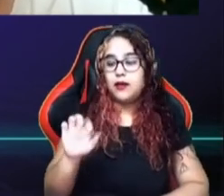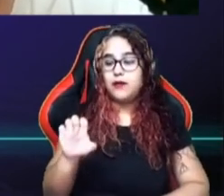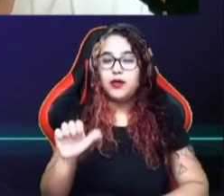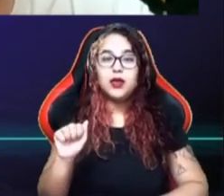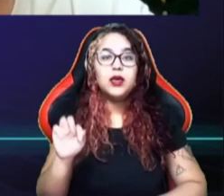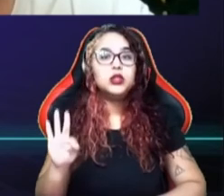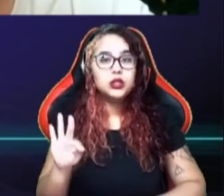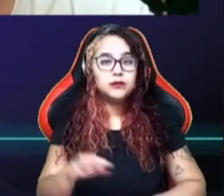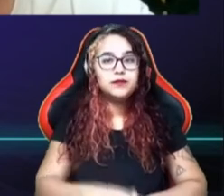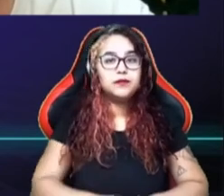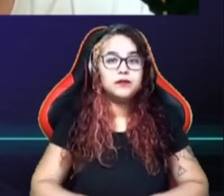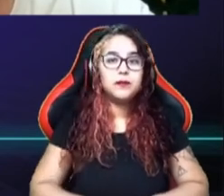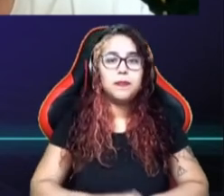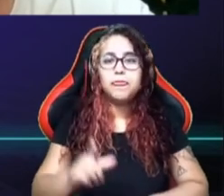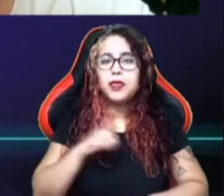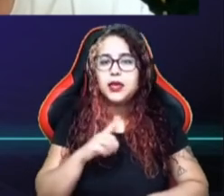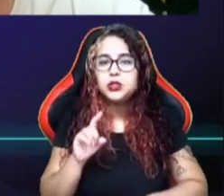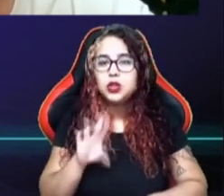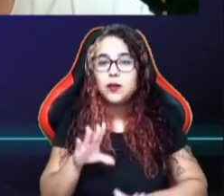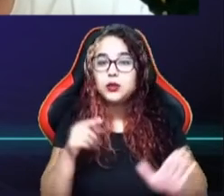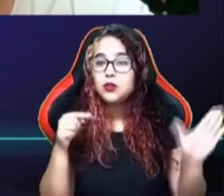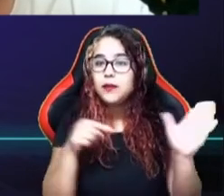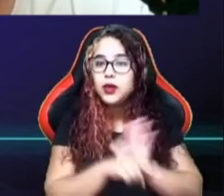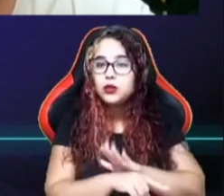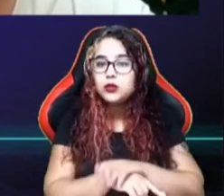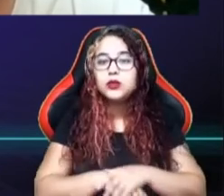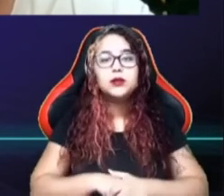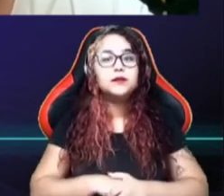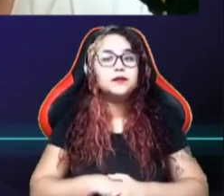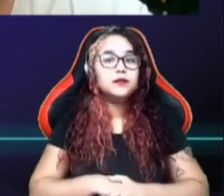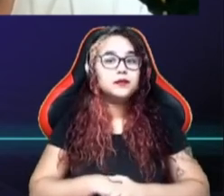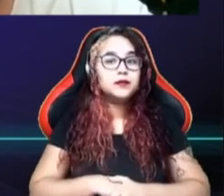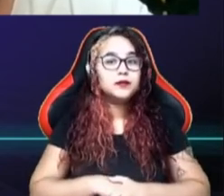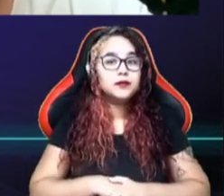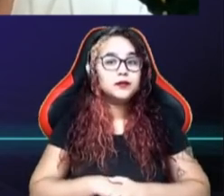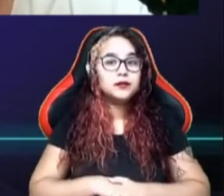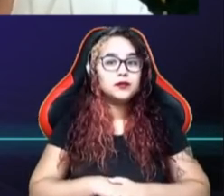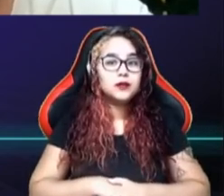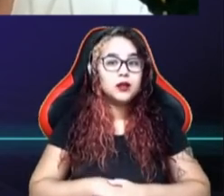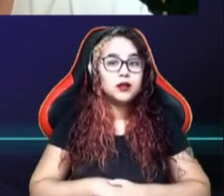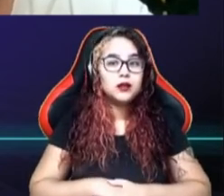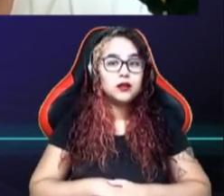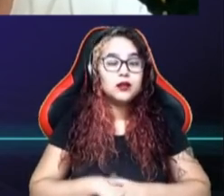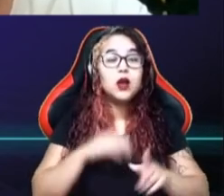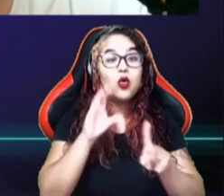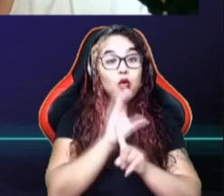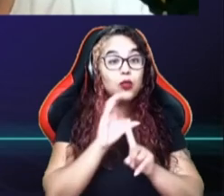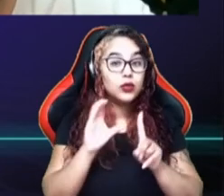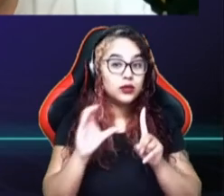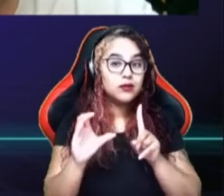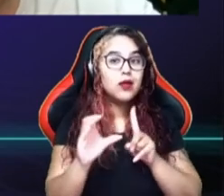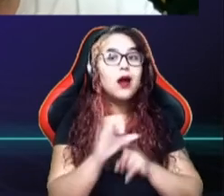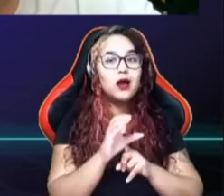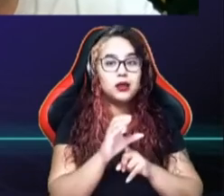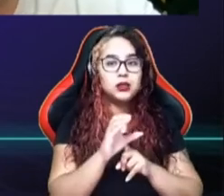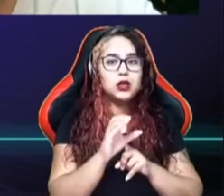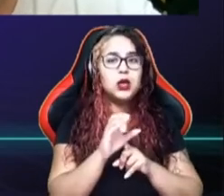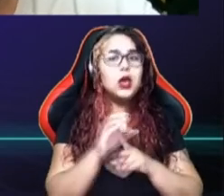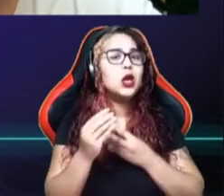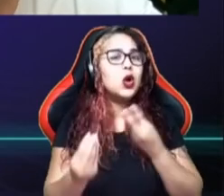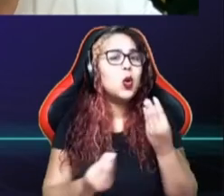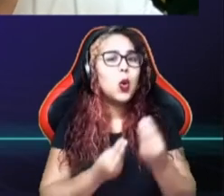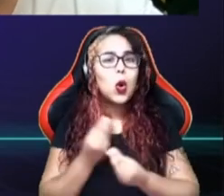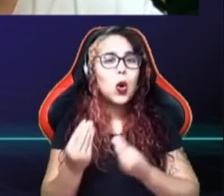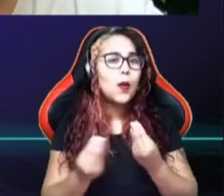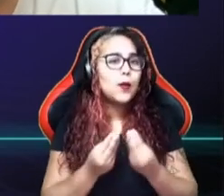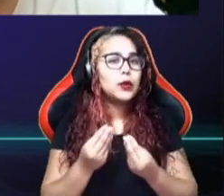E mais uma pergunta aqui, só para responder, a resposta das comunidades, né? Como que eles veem quando as marcas entram?